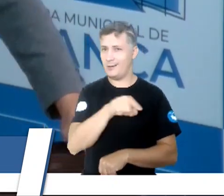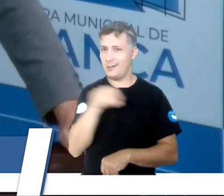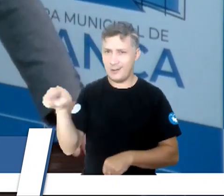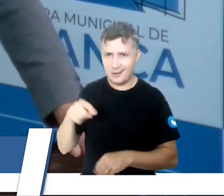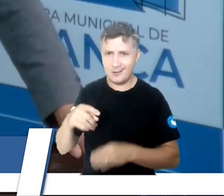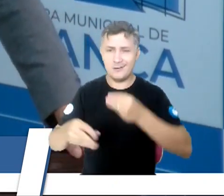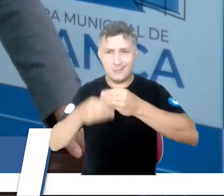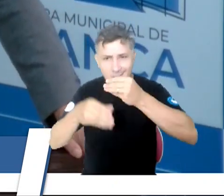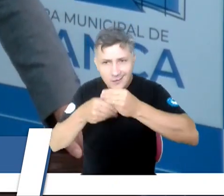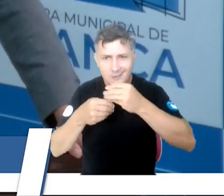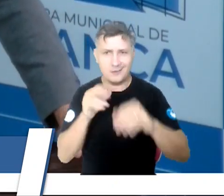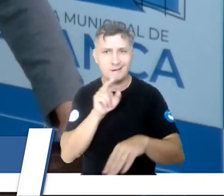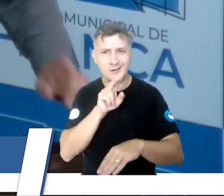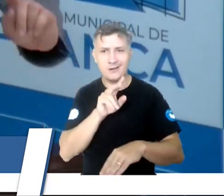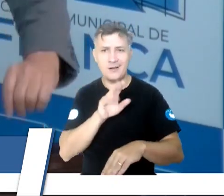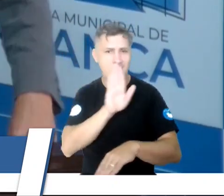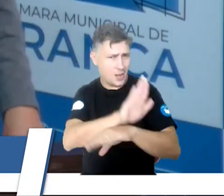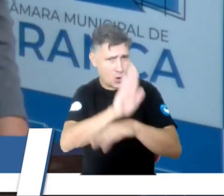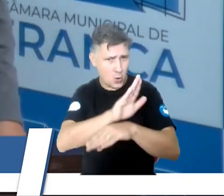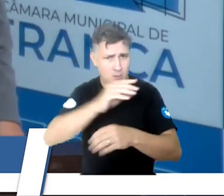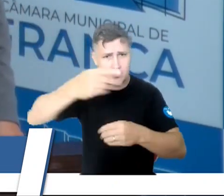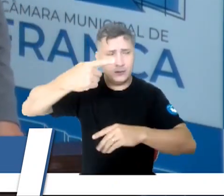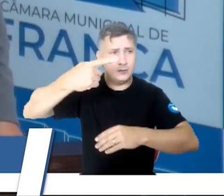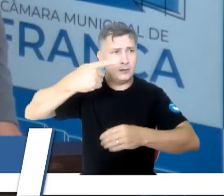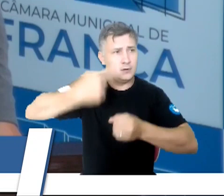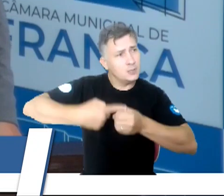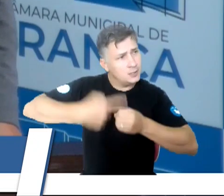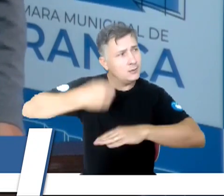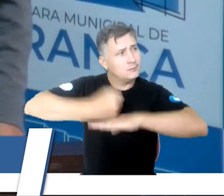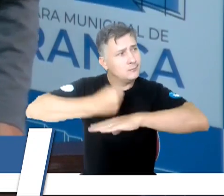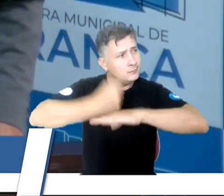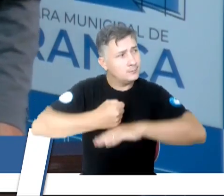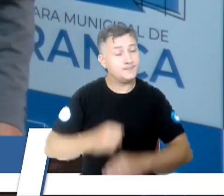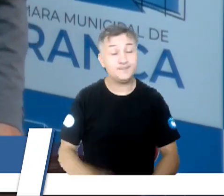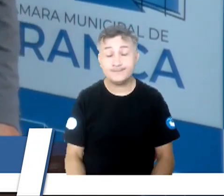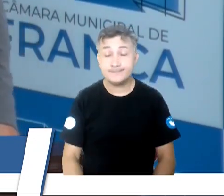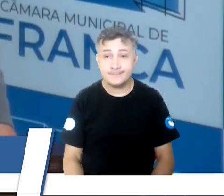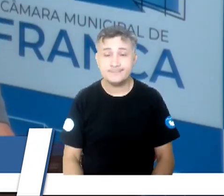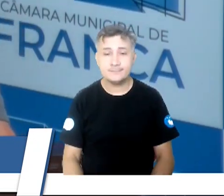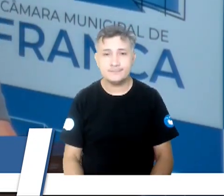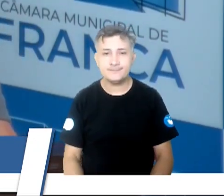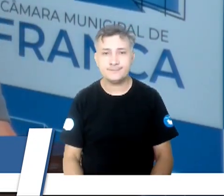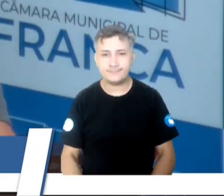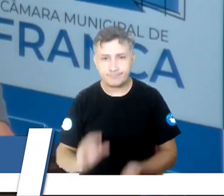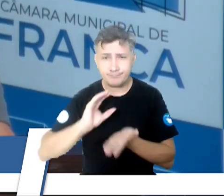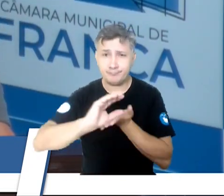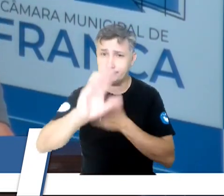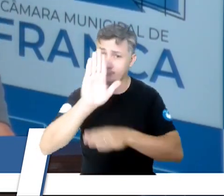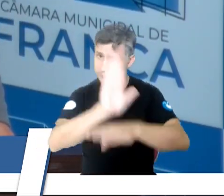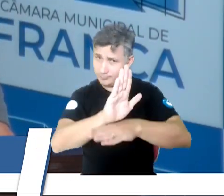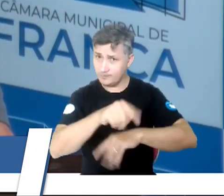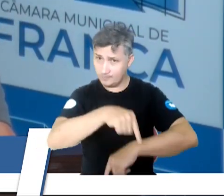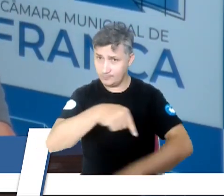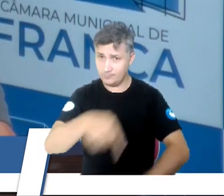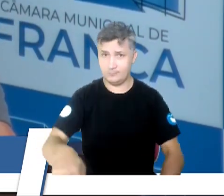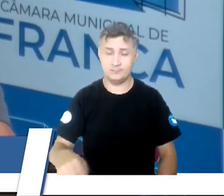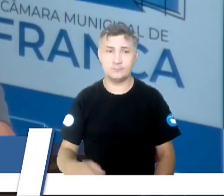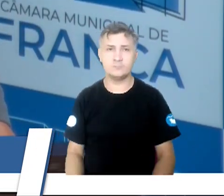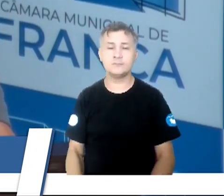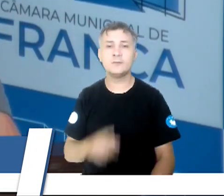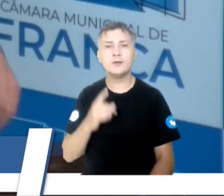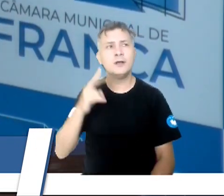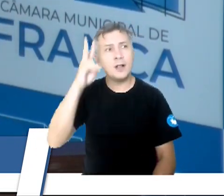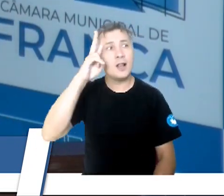com a nossa cidade e deixar. E uma coisa que me chamou a atenção, no domingo, estávamos eu